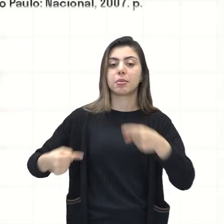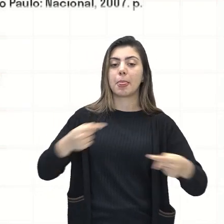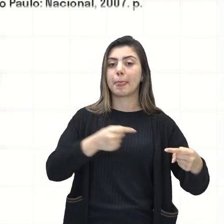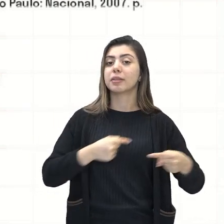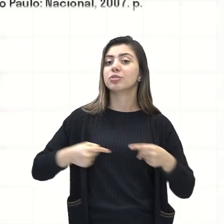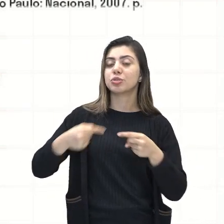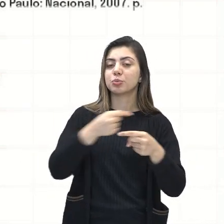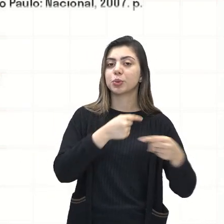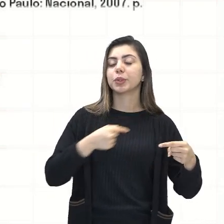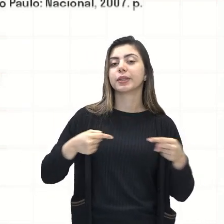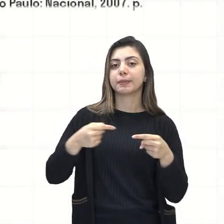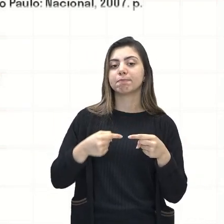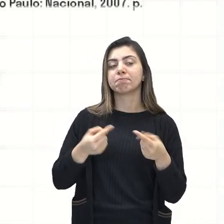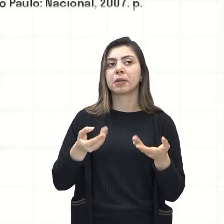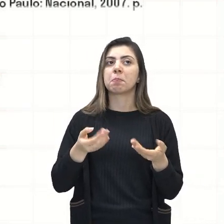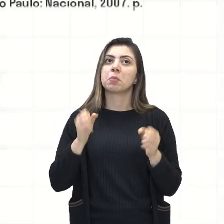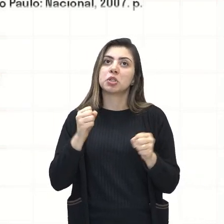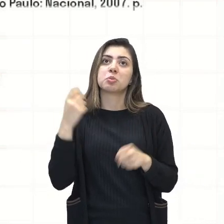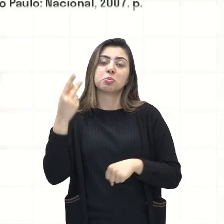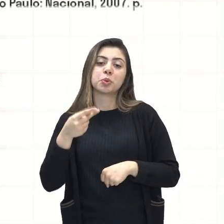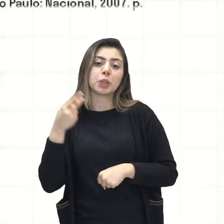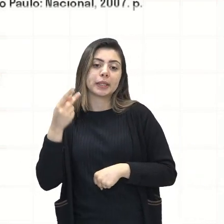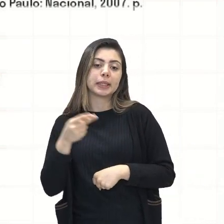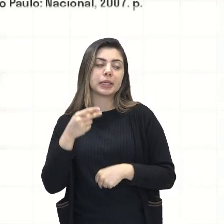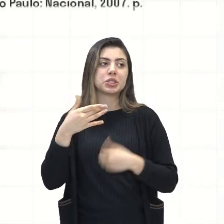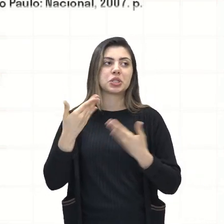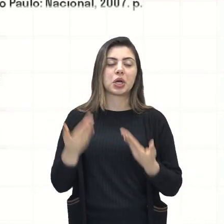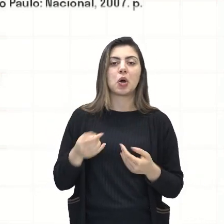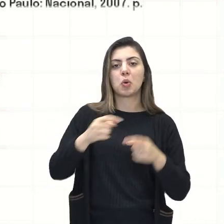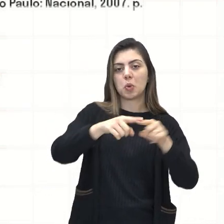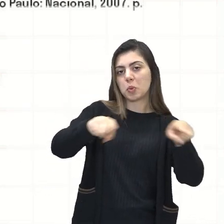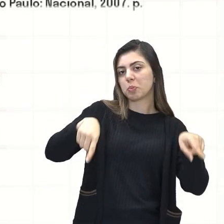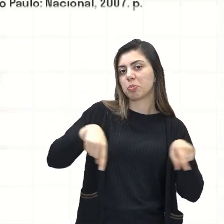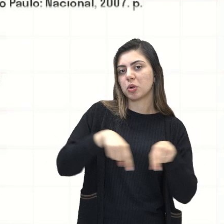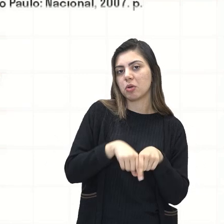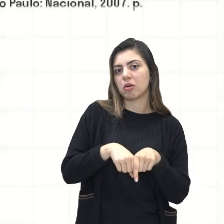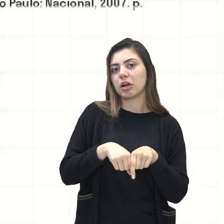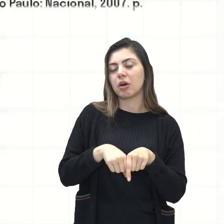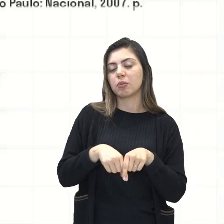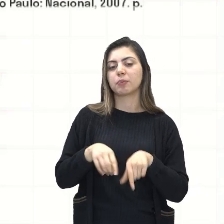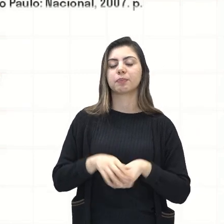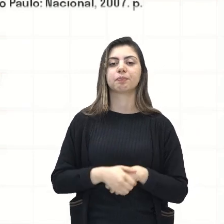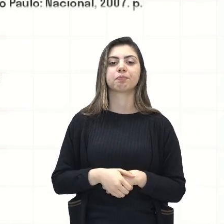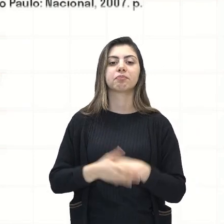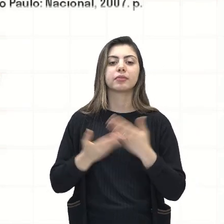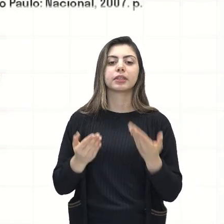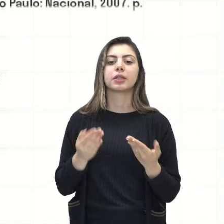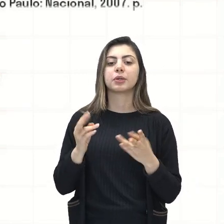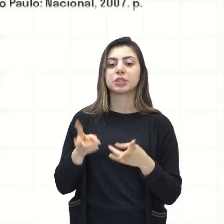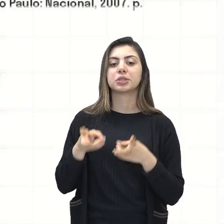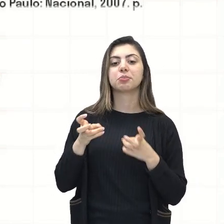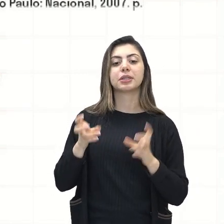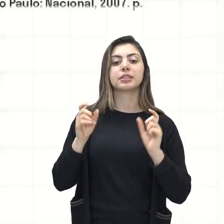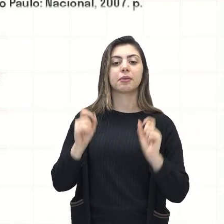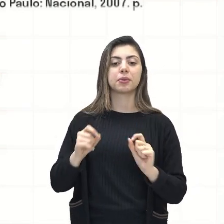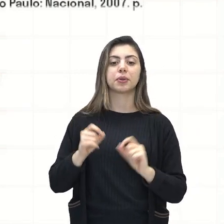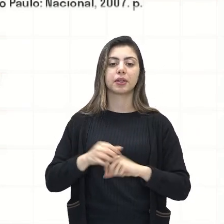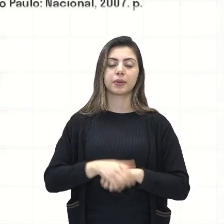lutando por questões políticas, por questões de território, por exemplo, certo? Então, o que a gente observa a partir daí?